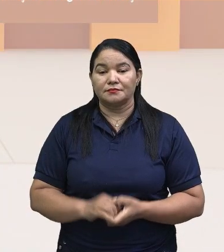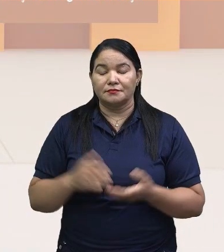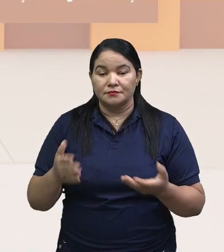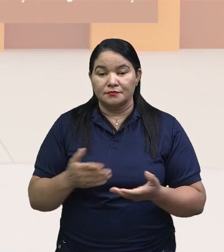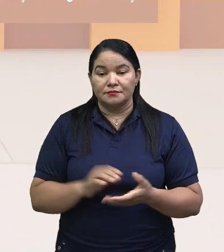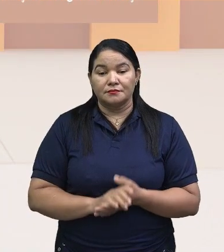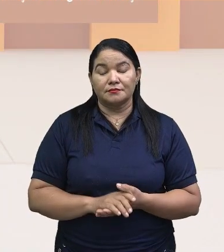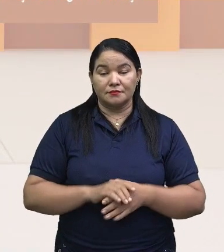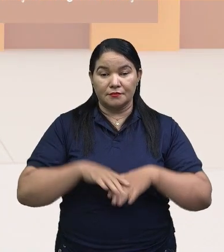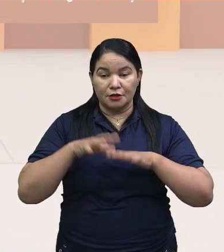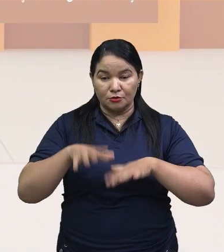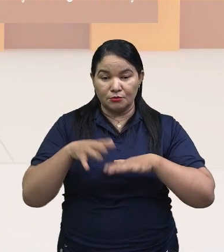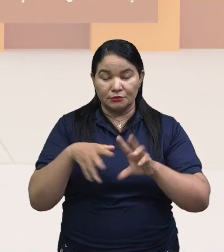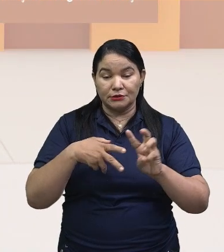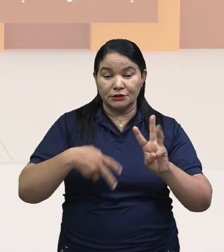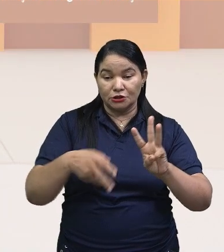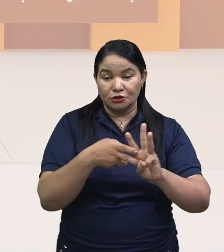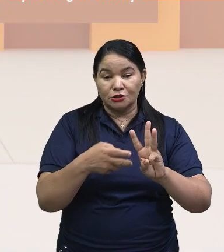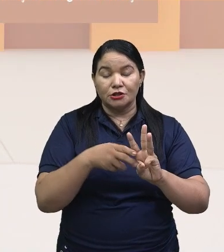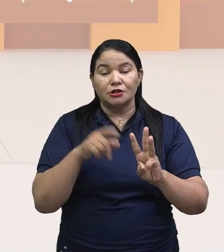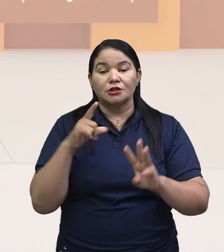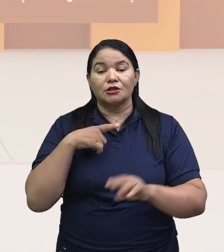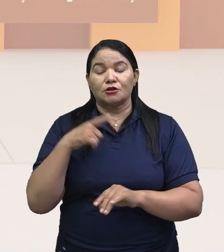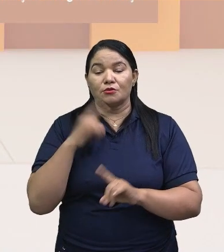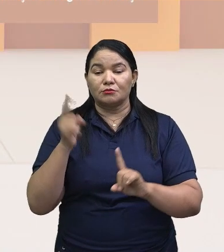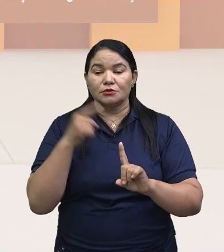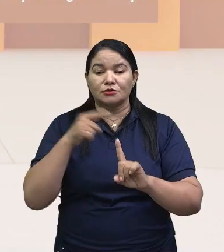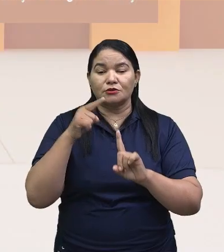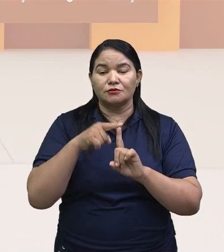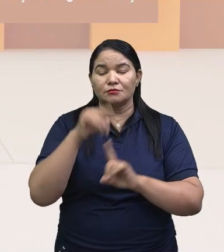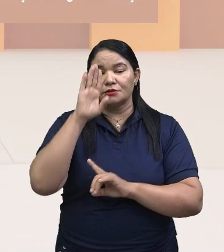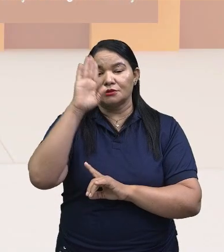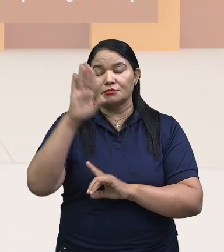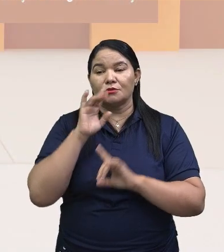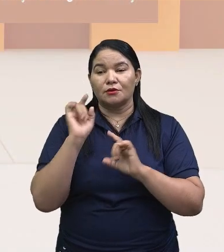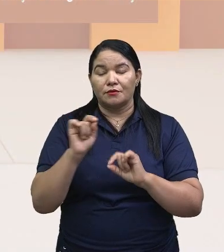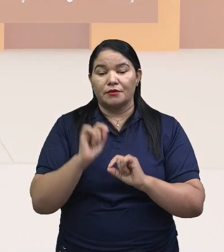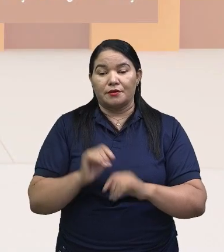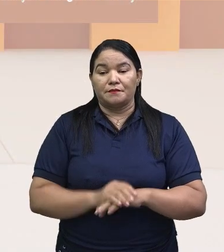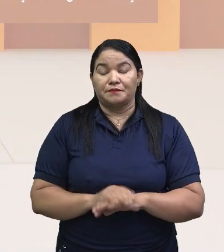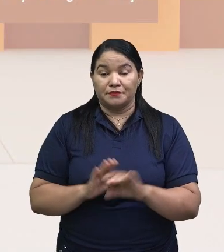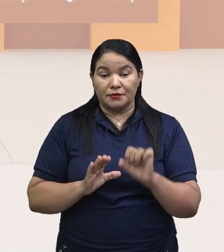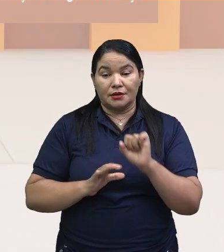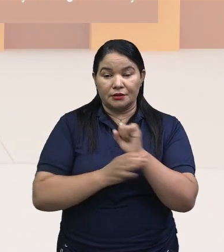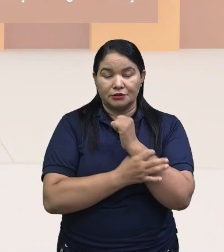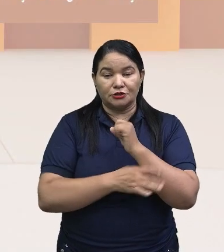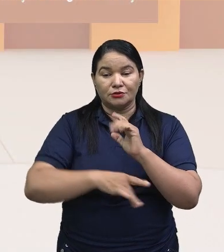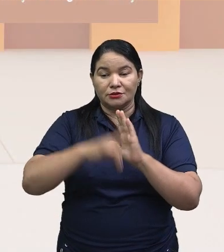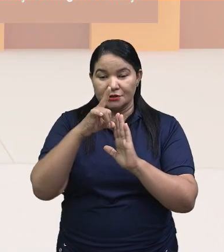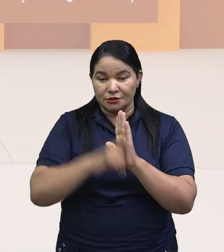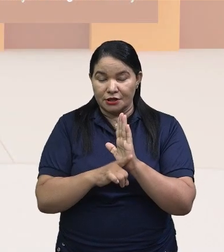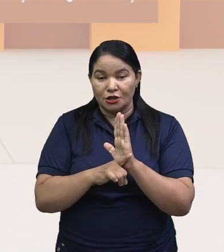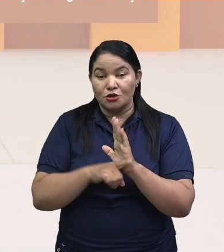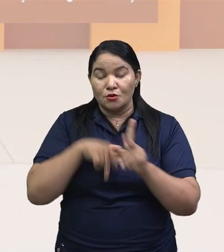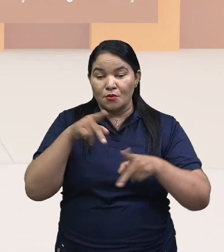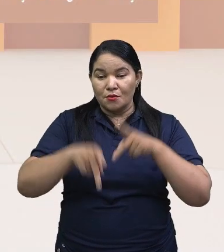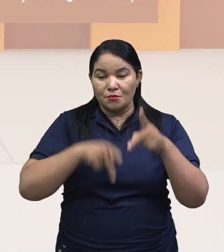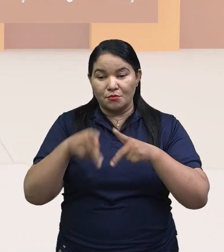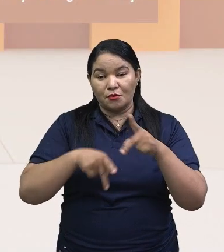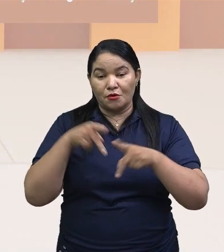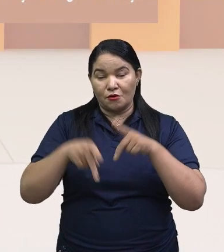Então, o movimento indígena, ele tem como objetivo principal garantir os direitos dos